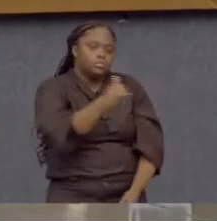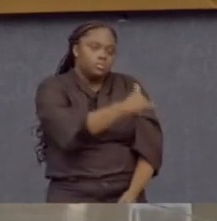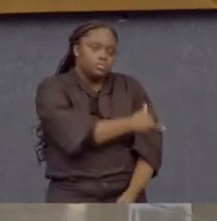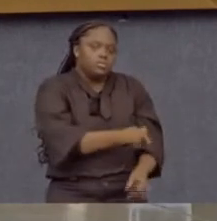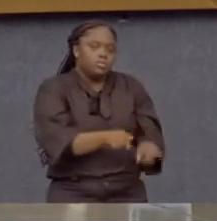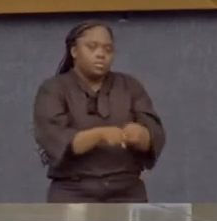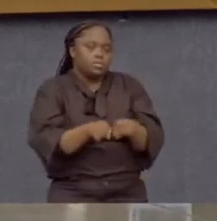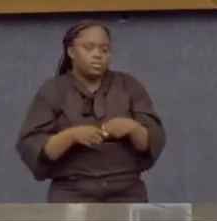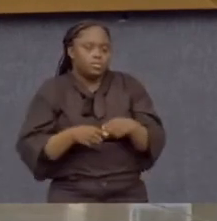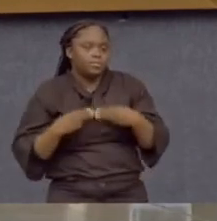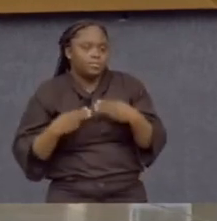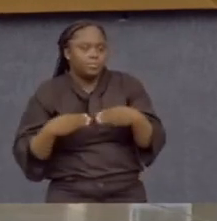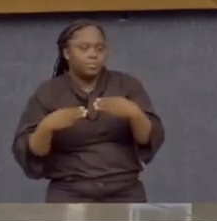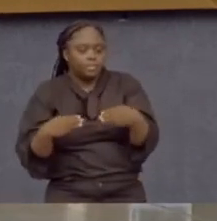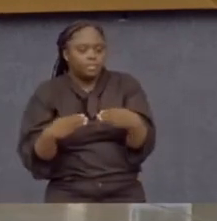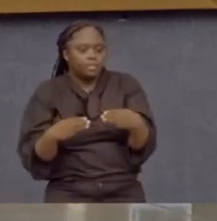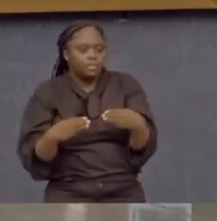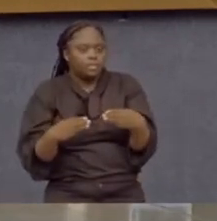Aeroportos, quanto o Ministério